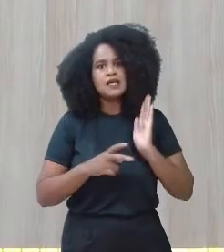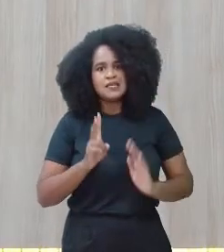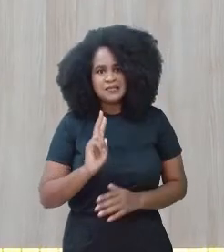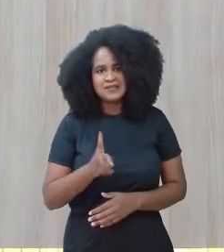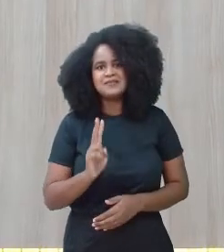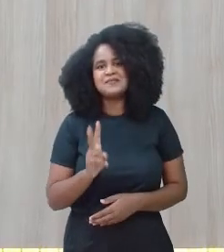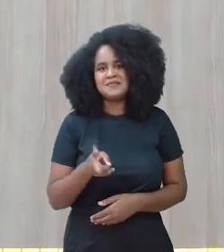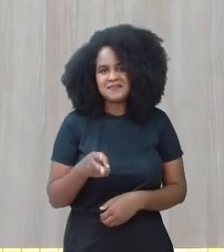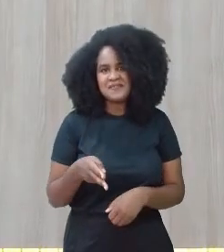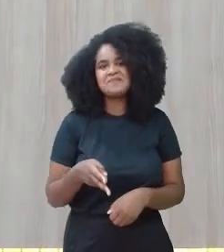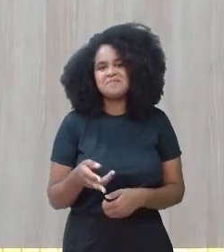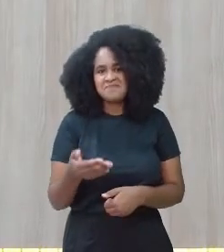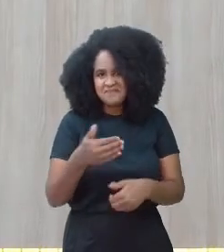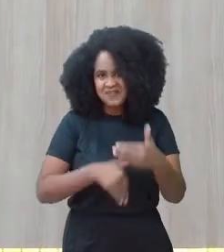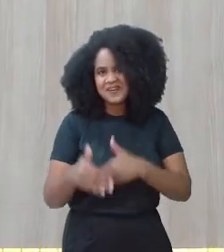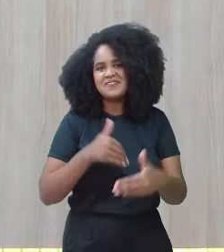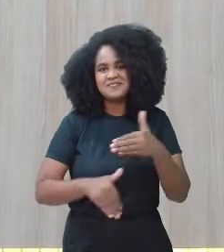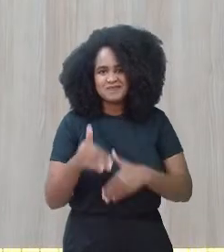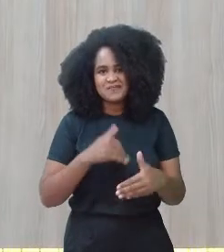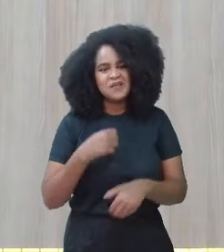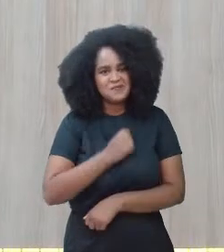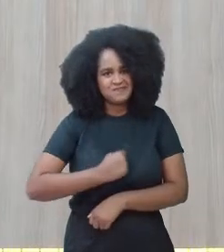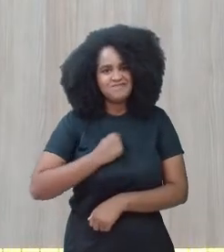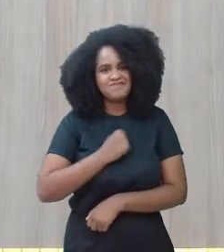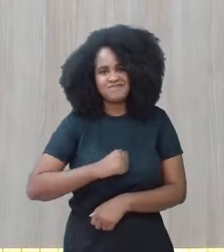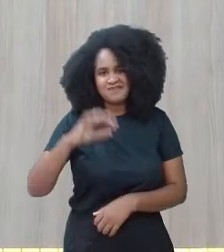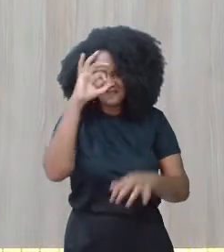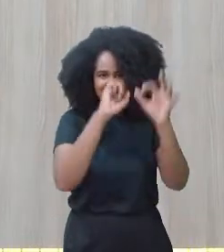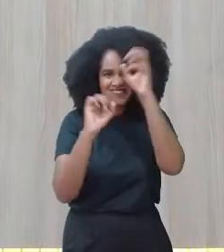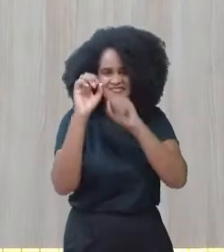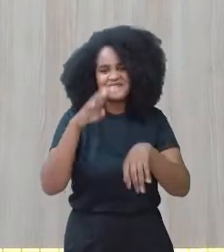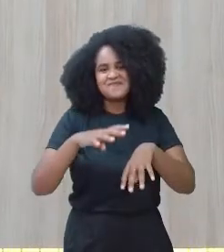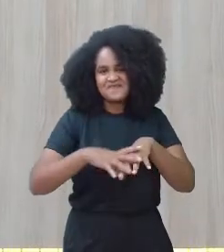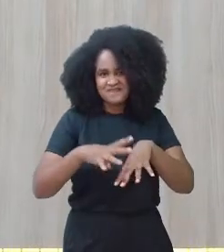com saudade dela, viu? Tá aprendendo matemática aqui com a gente, né, Amanda?